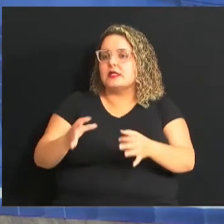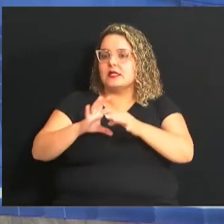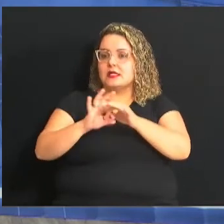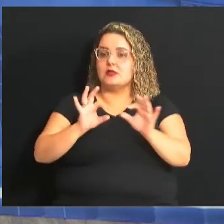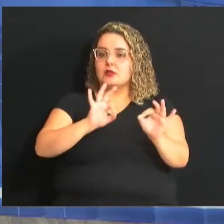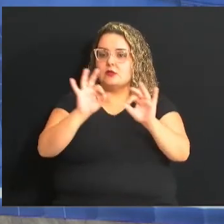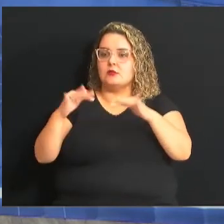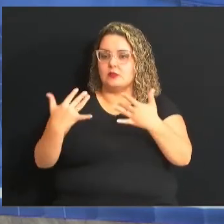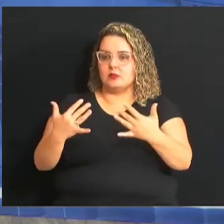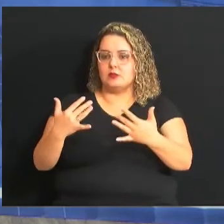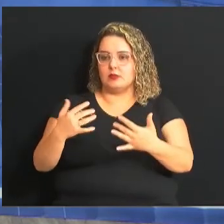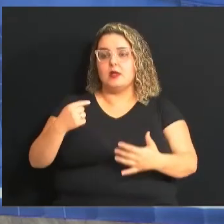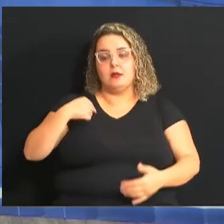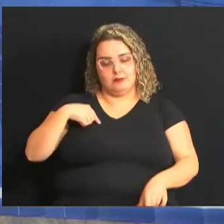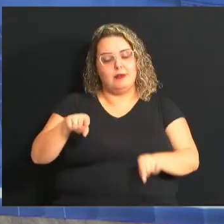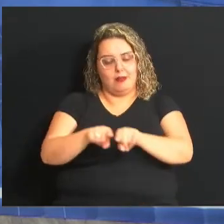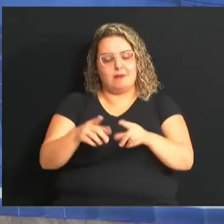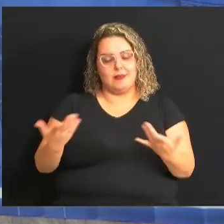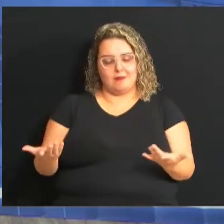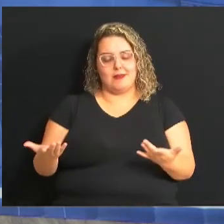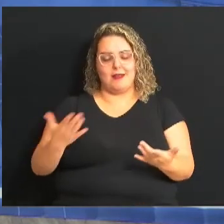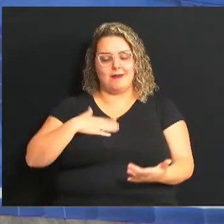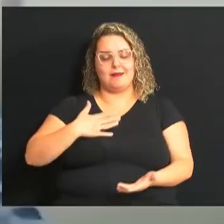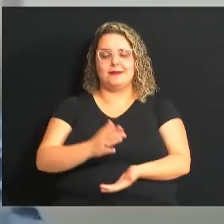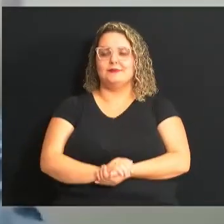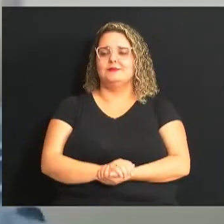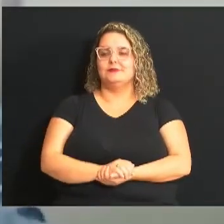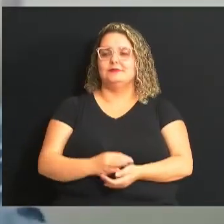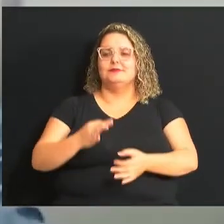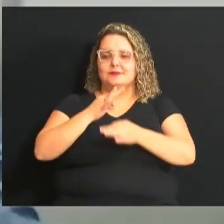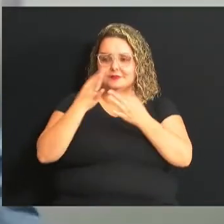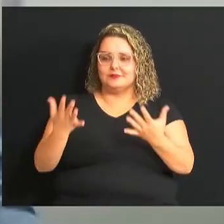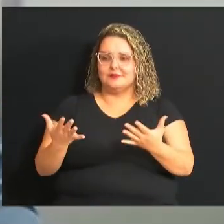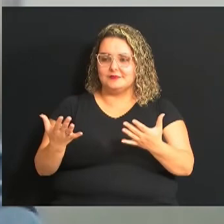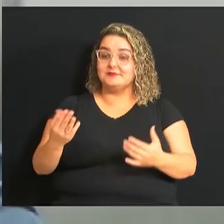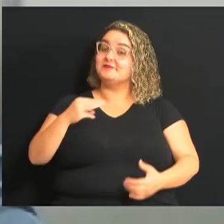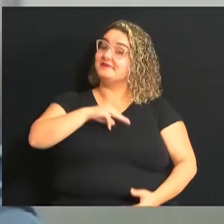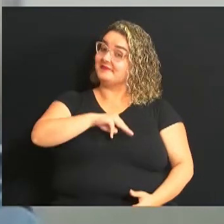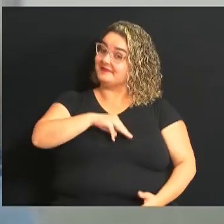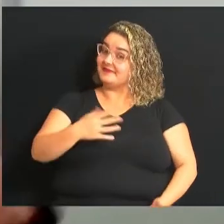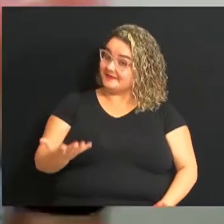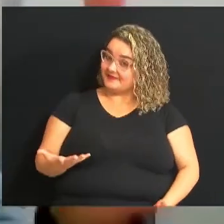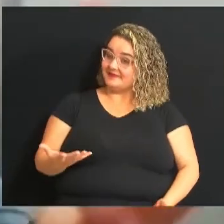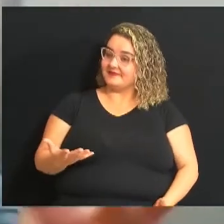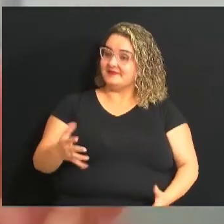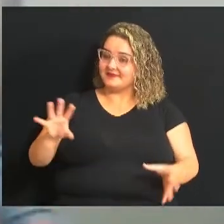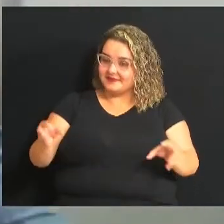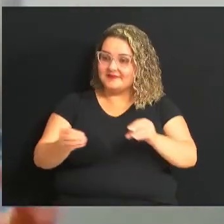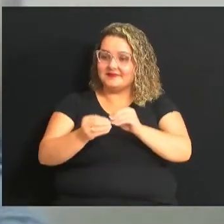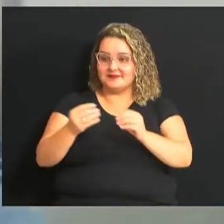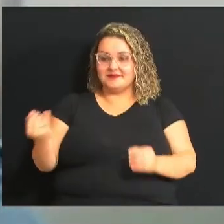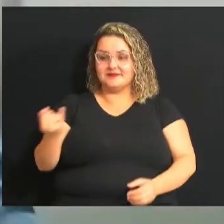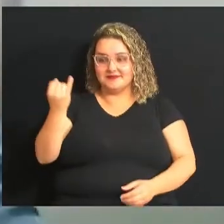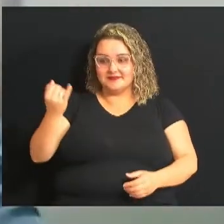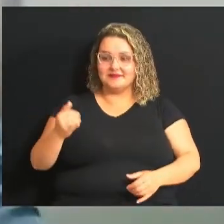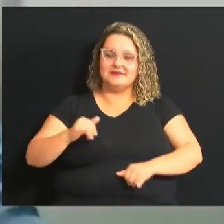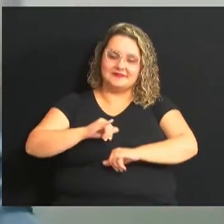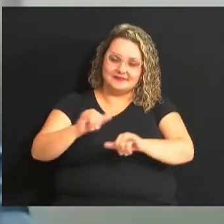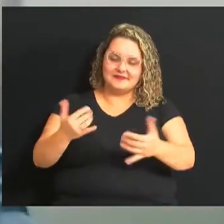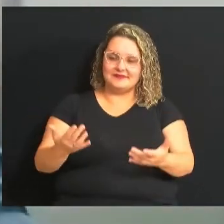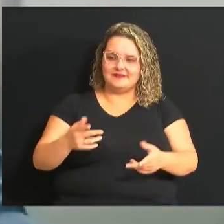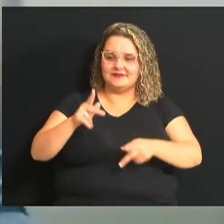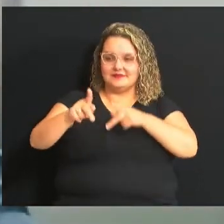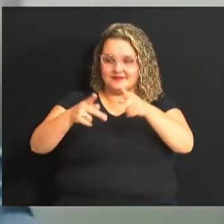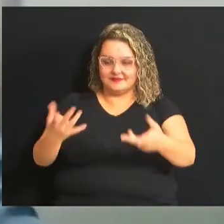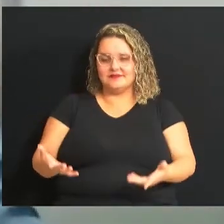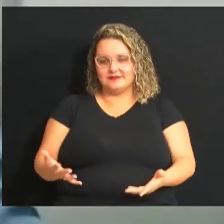a gente, para mim também. Ótimo, que missão, né? Sintetizar uma importante mensagem para um público que precisa muito